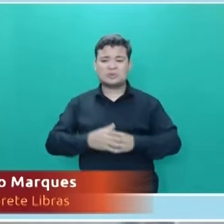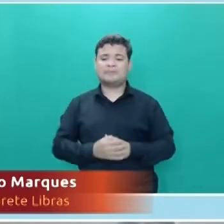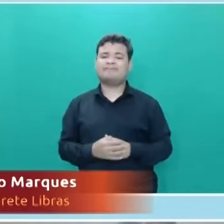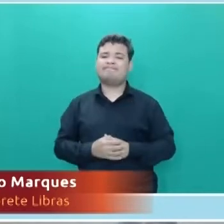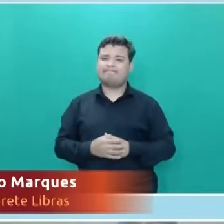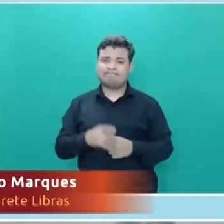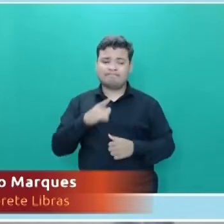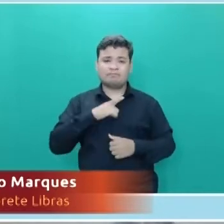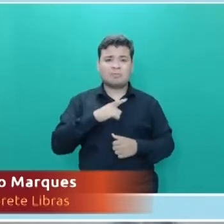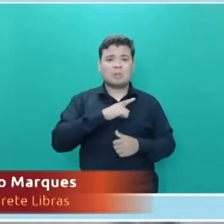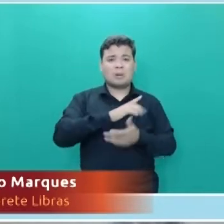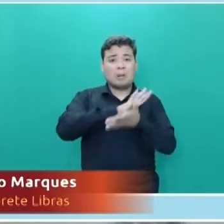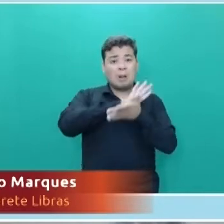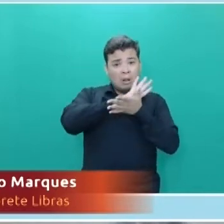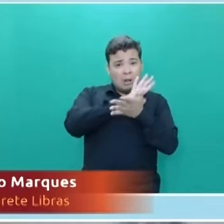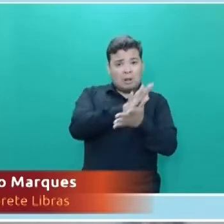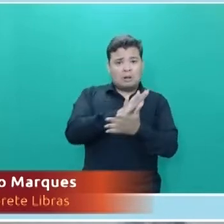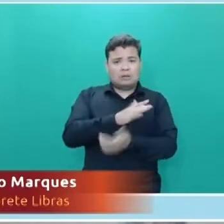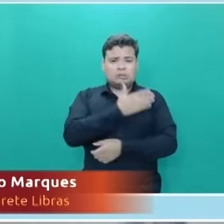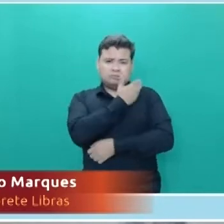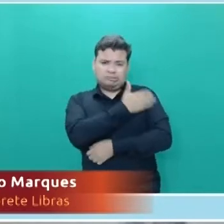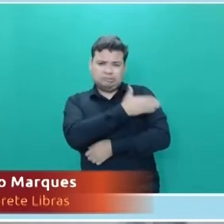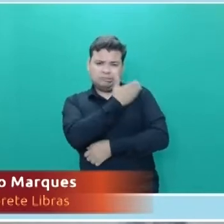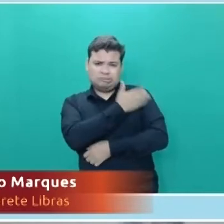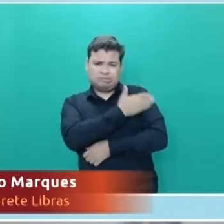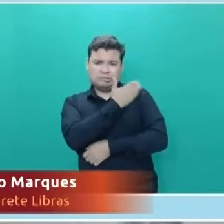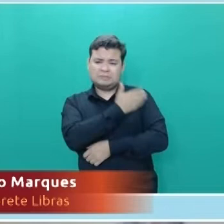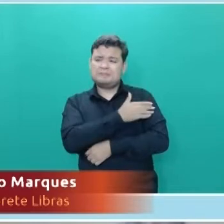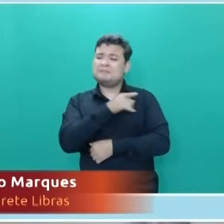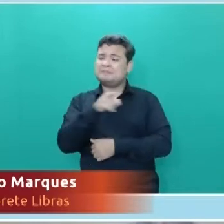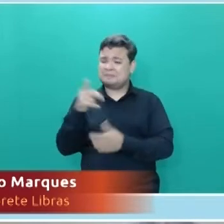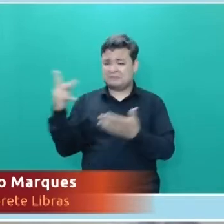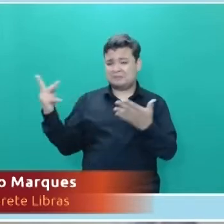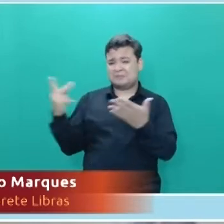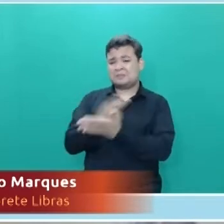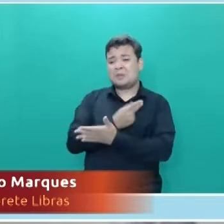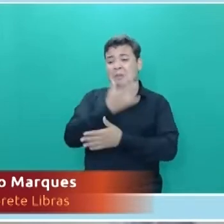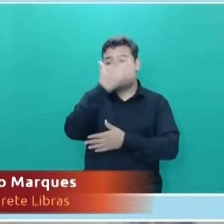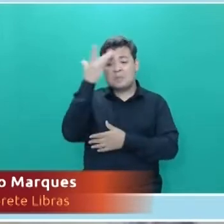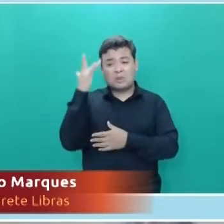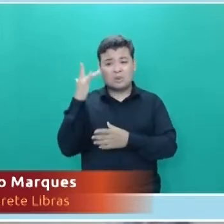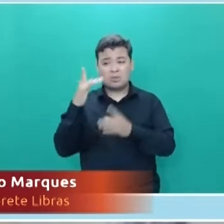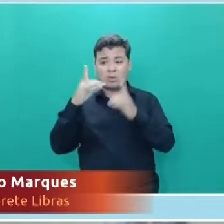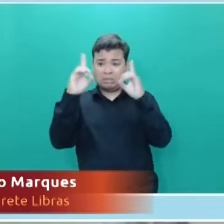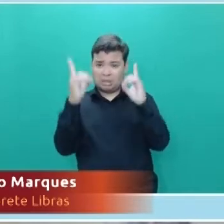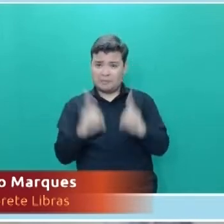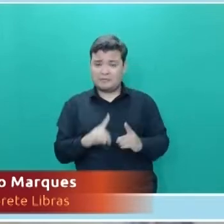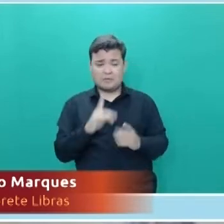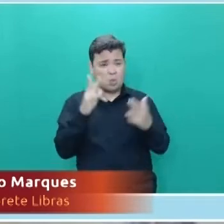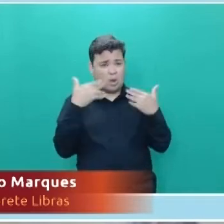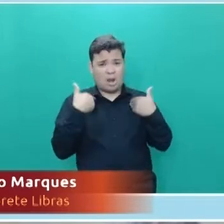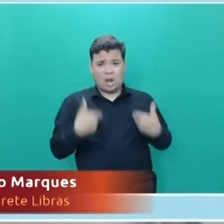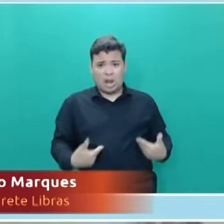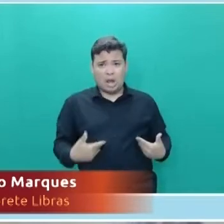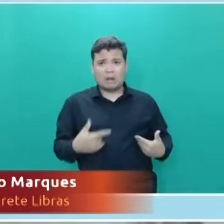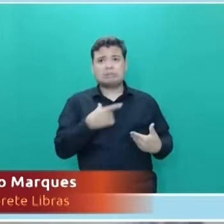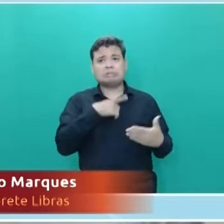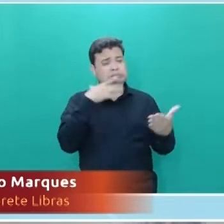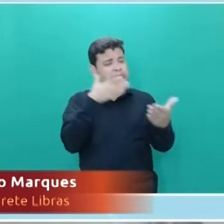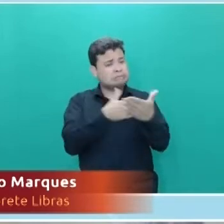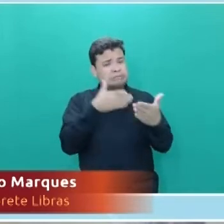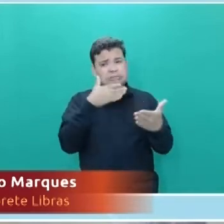discriminação são outras situações que pessoas com deficiência como eu enfrentamos cotidianamente,